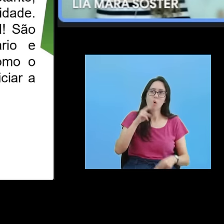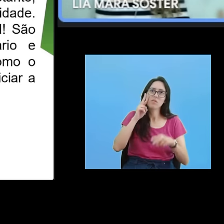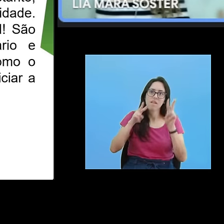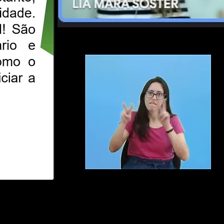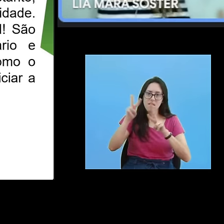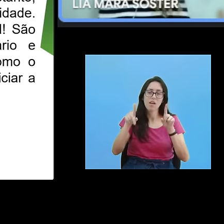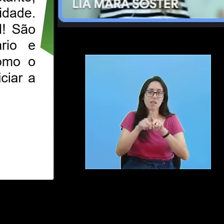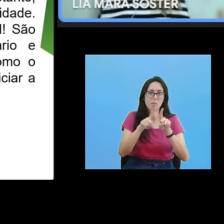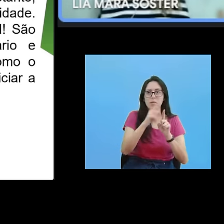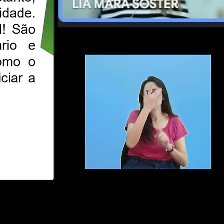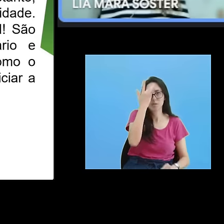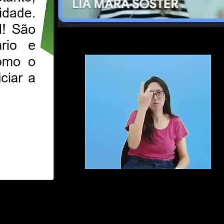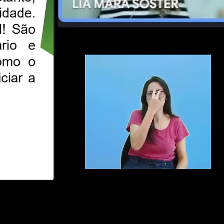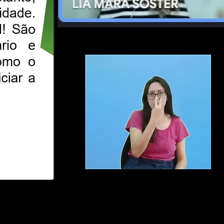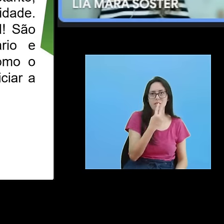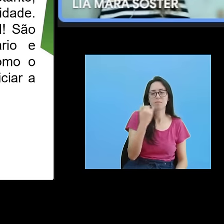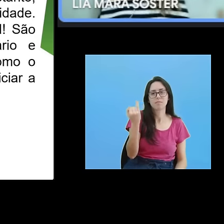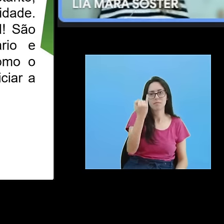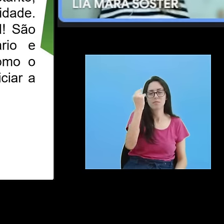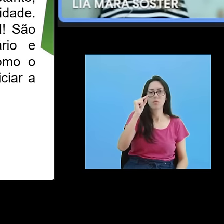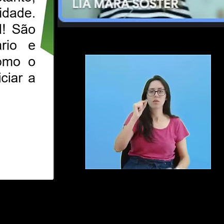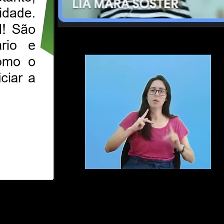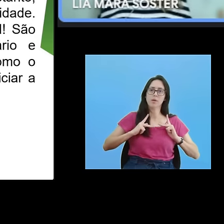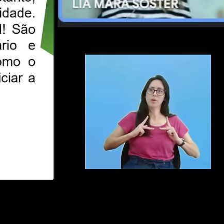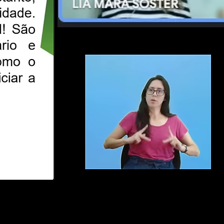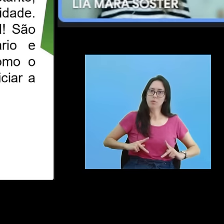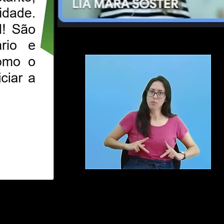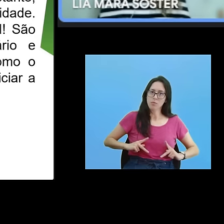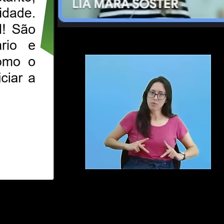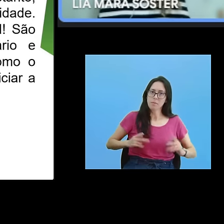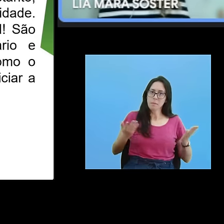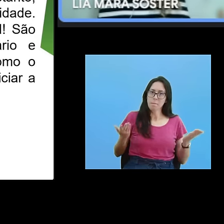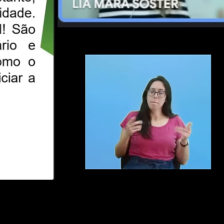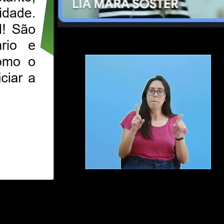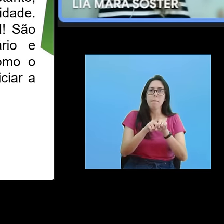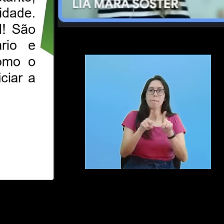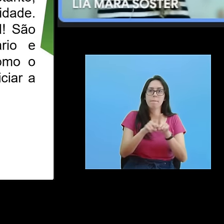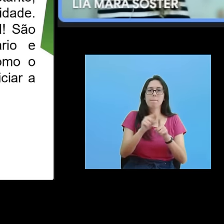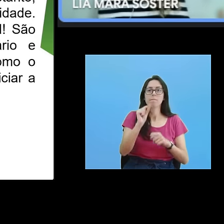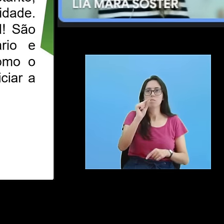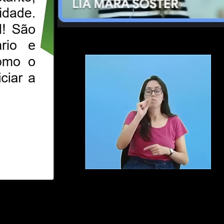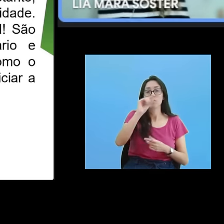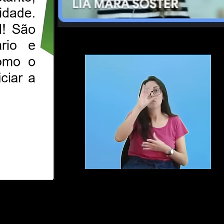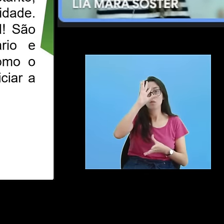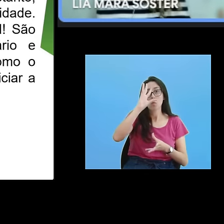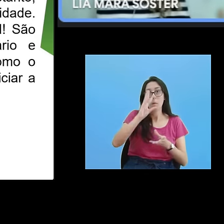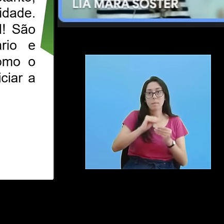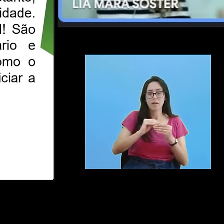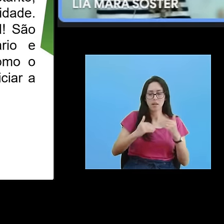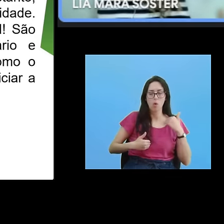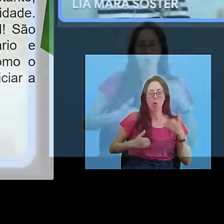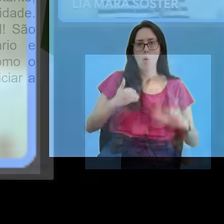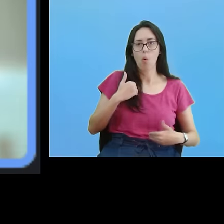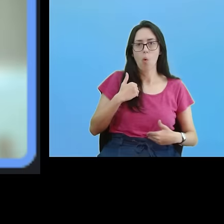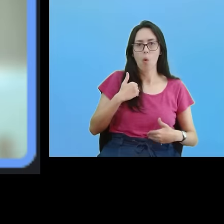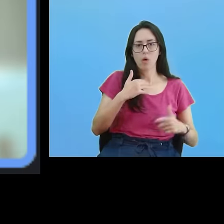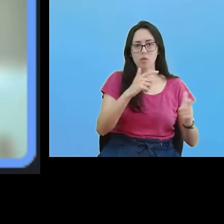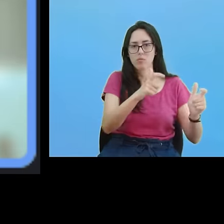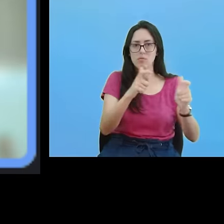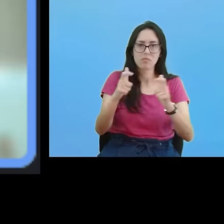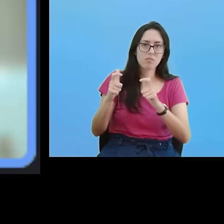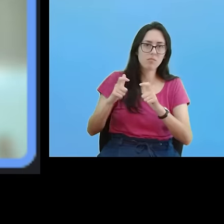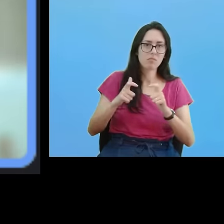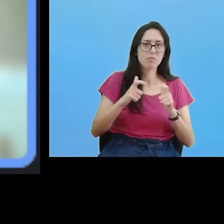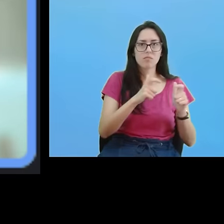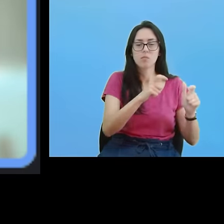pessoas que não enxergam. Então, a postura, né, e desde compreender o seu corpo nesse espaço em que